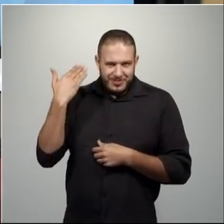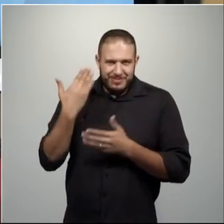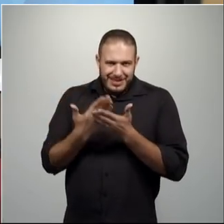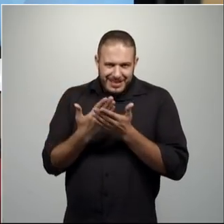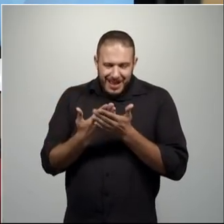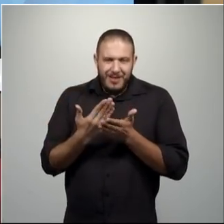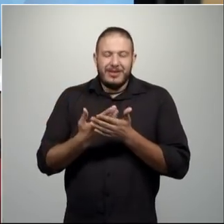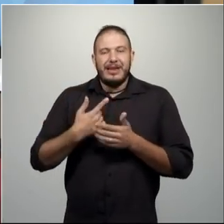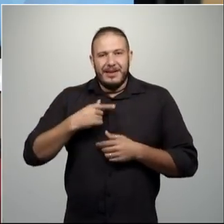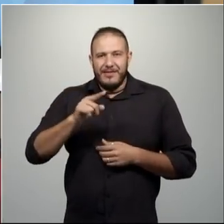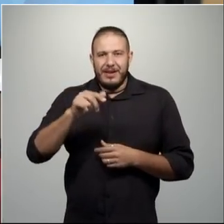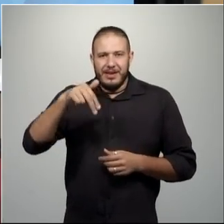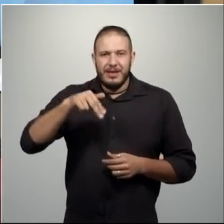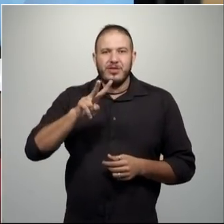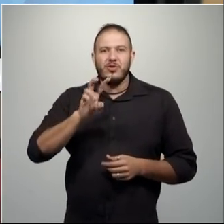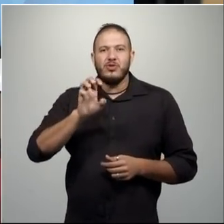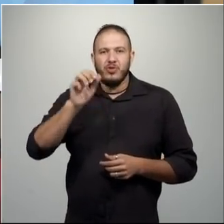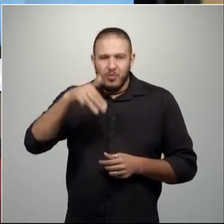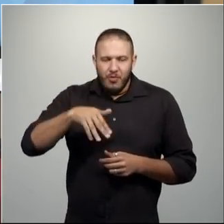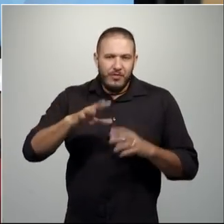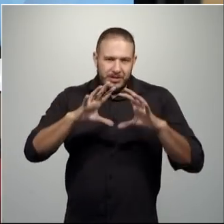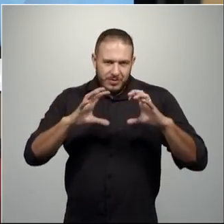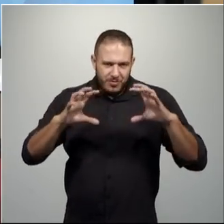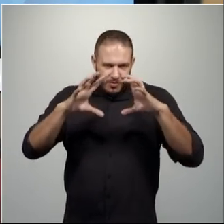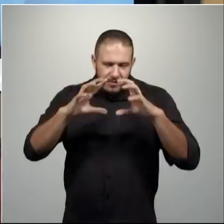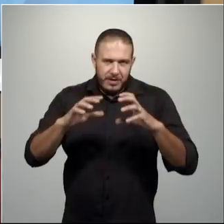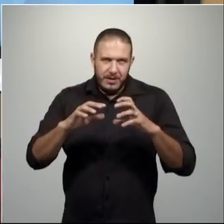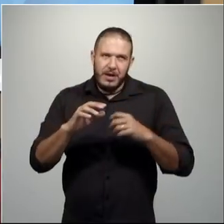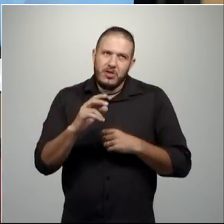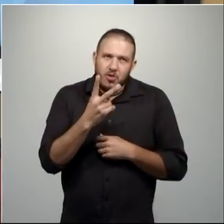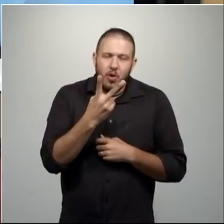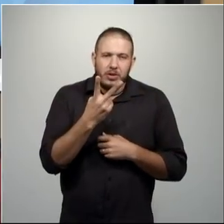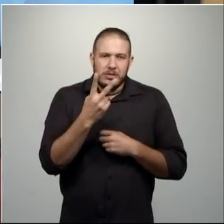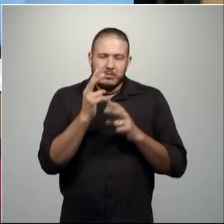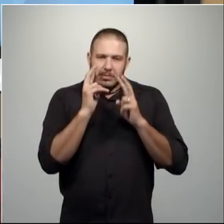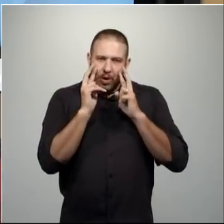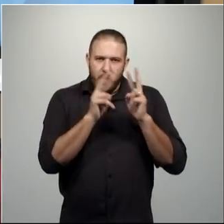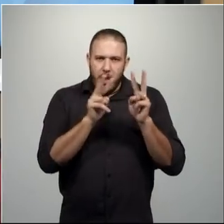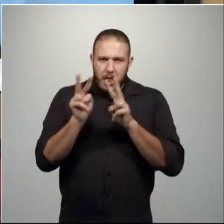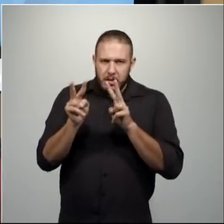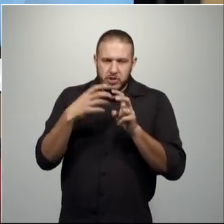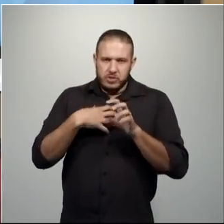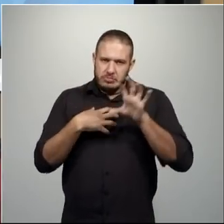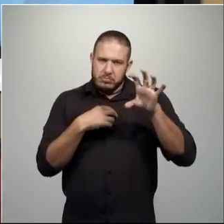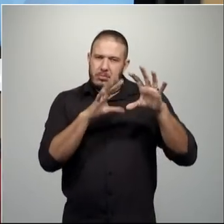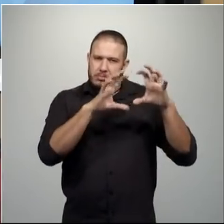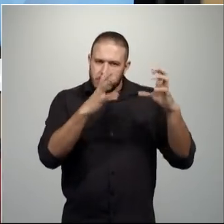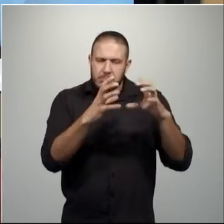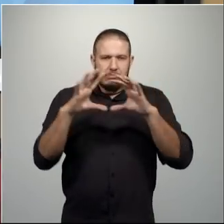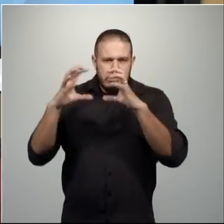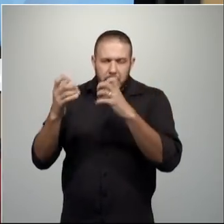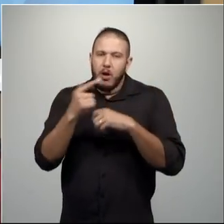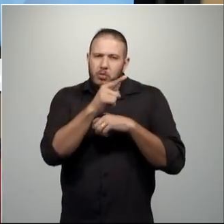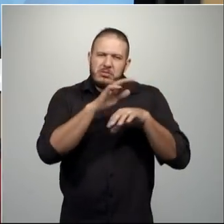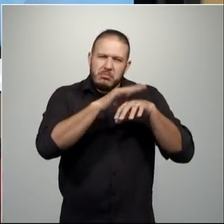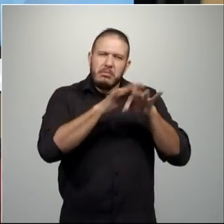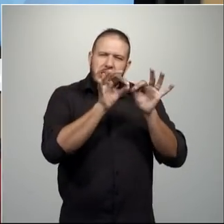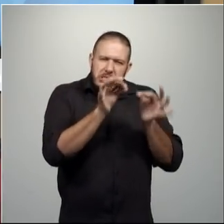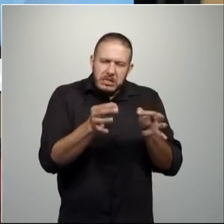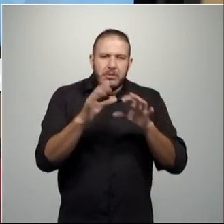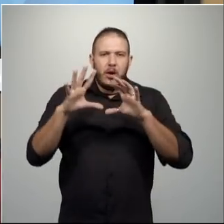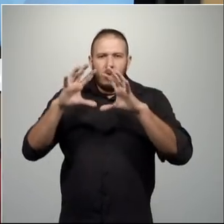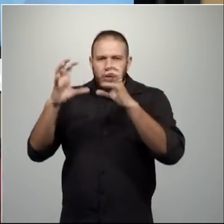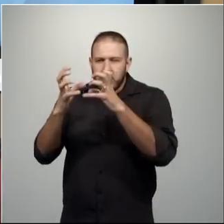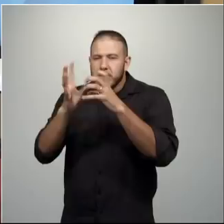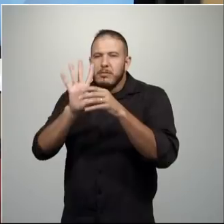sobre nuvem a duas dos dois aspectos de nuvem alguns mais básicos e outro é a nuvem por